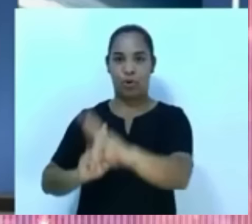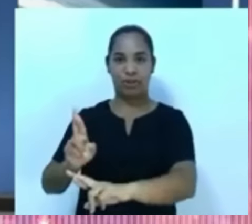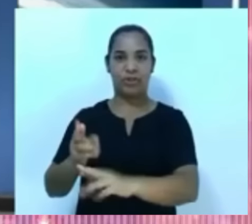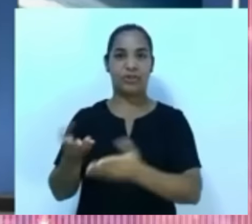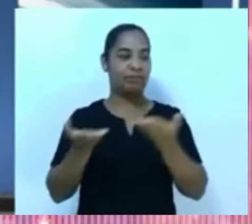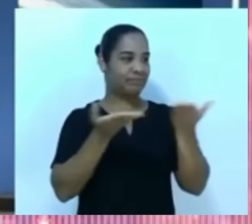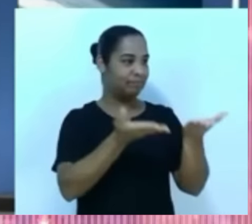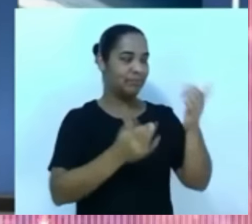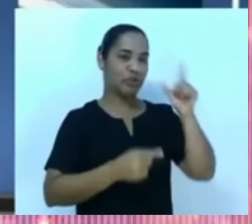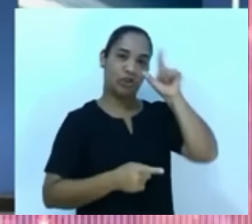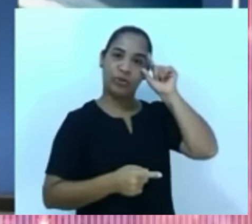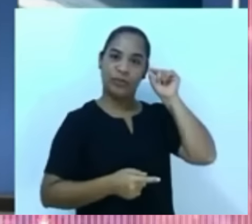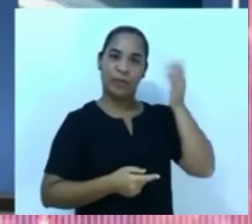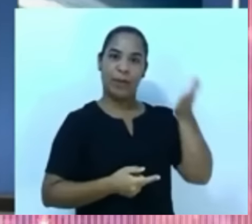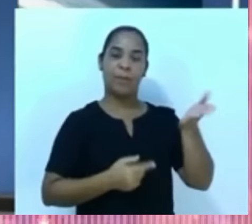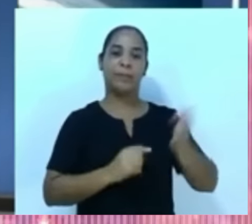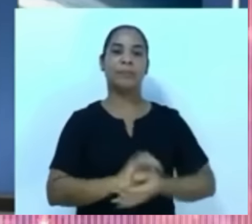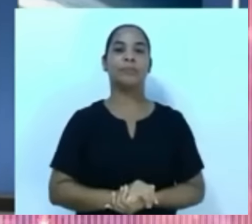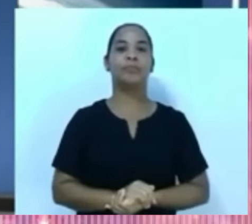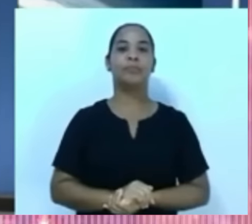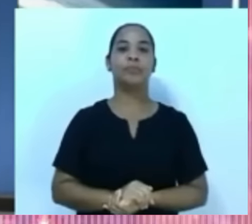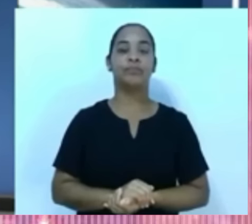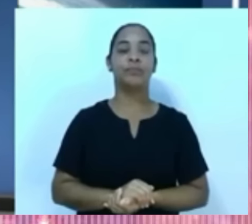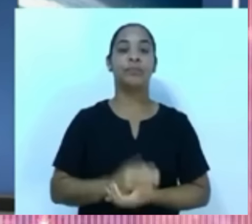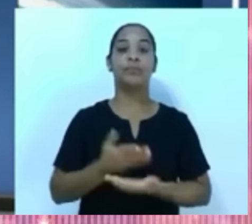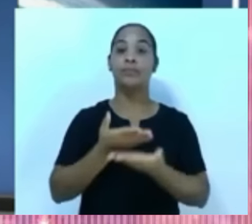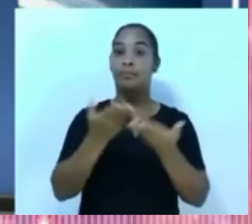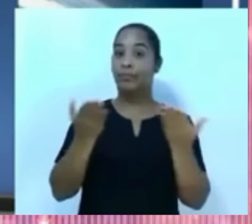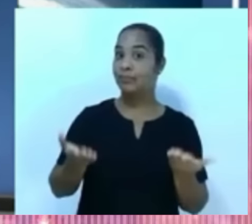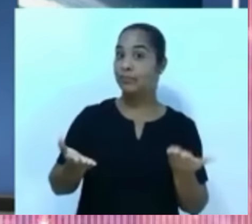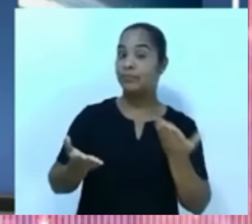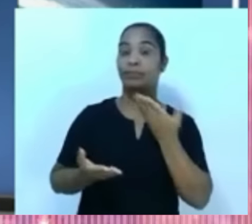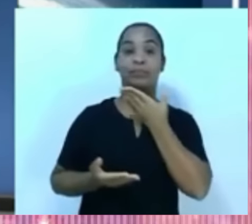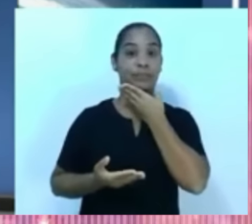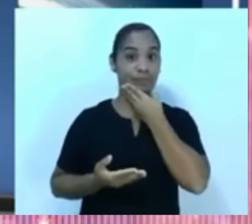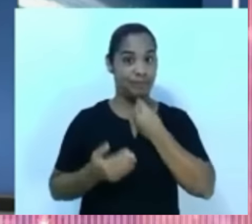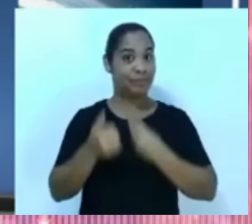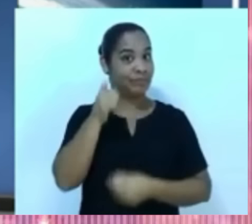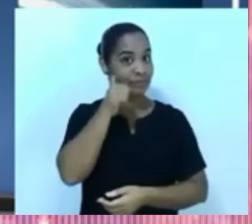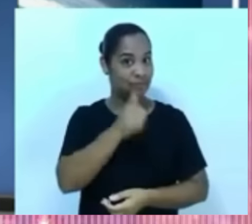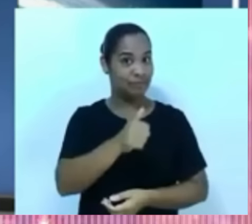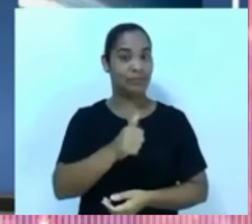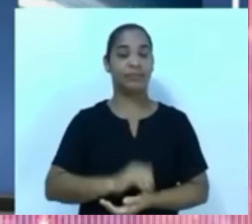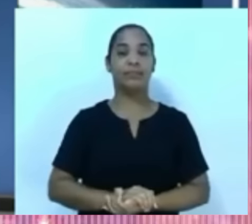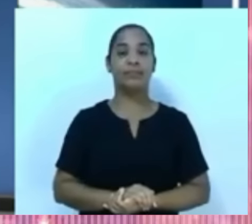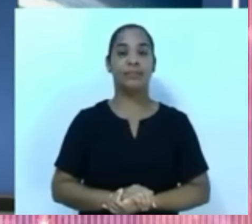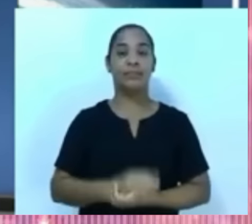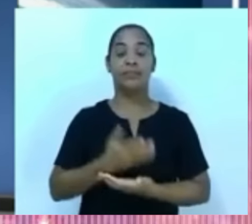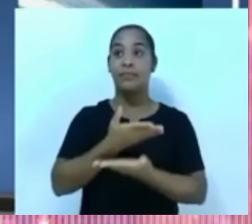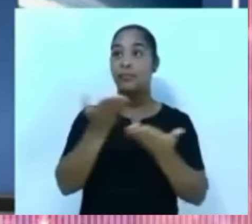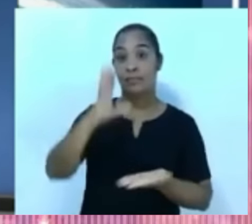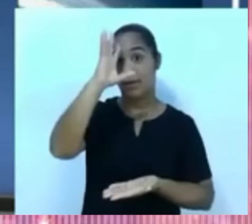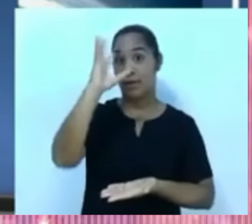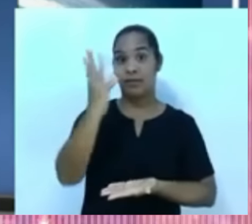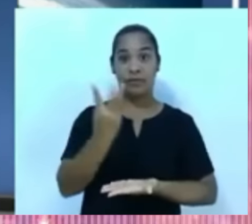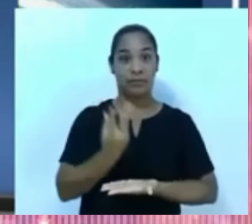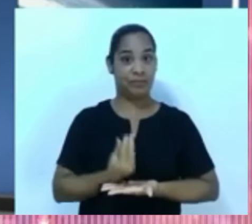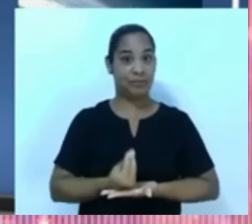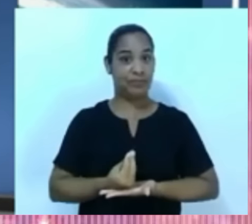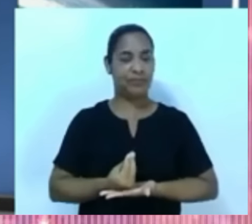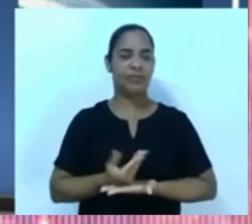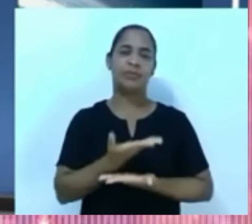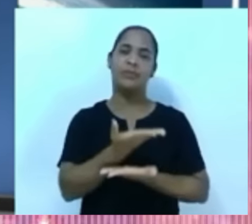pausa senhoras e senhores espíritas meus irmãos e